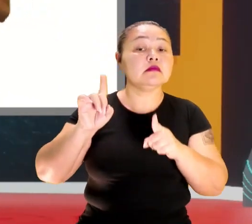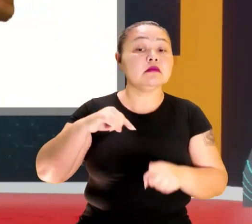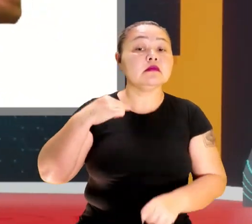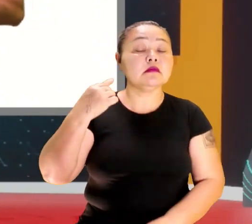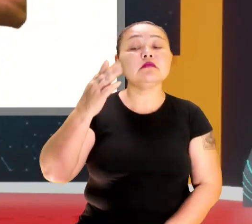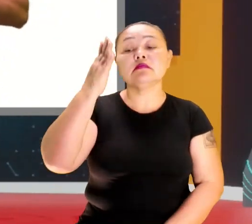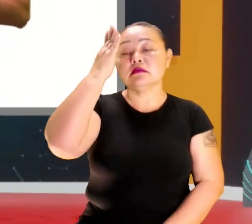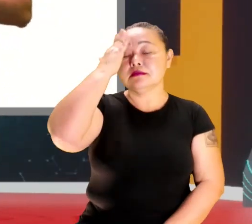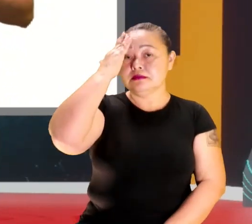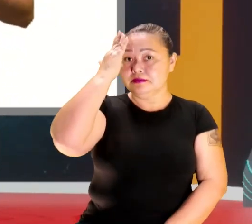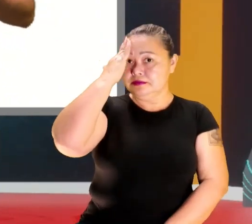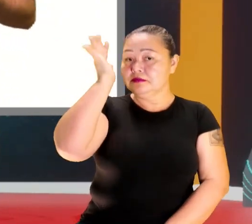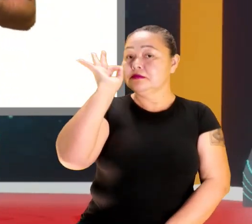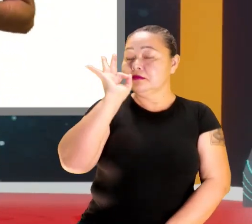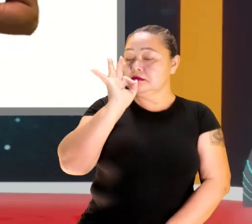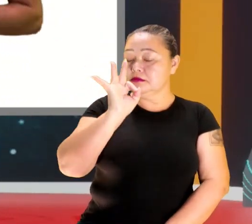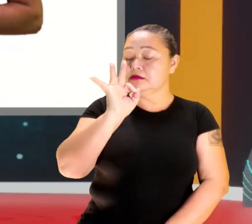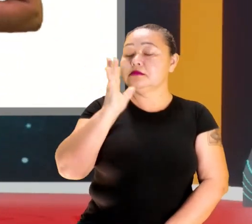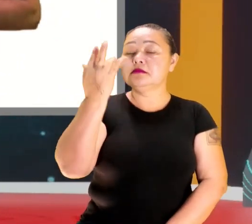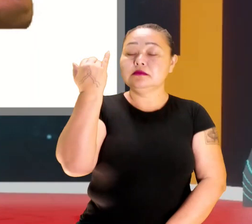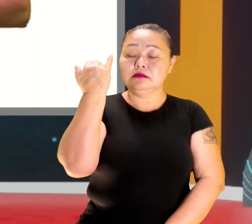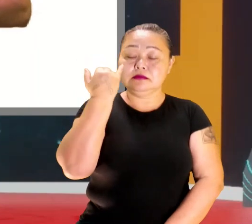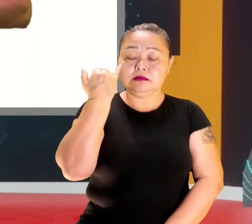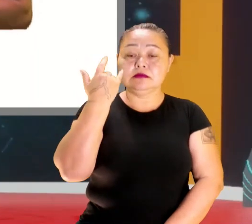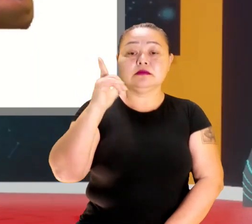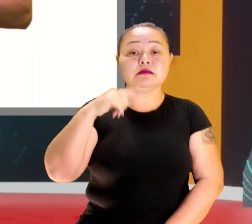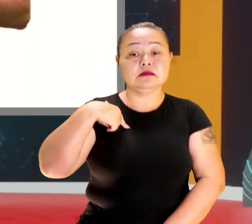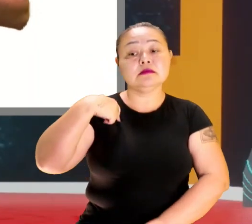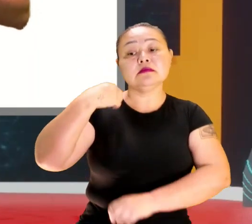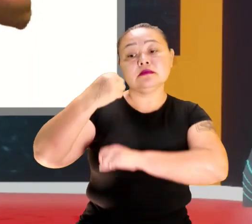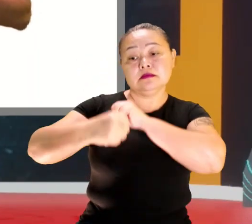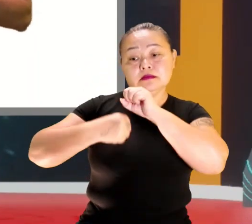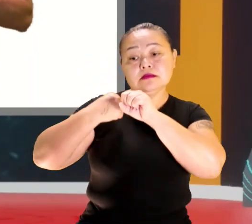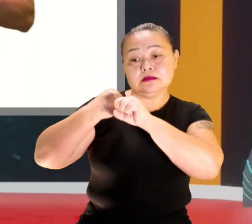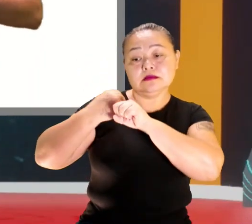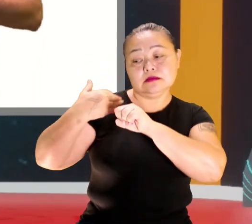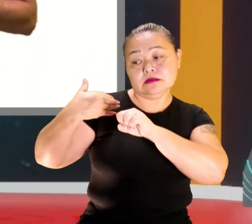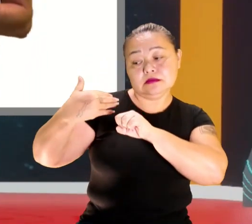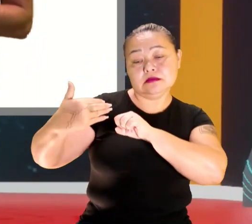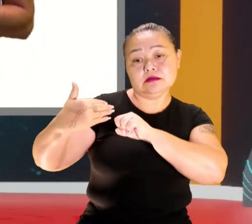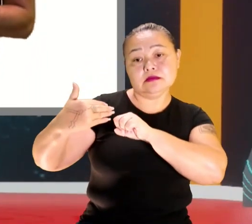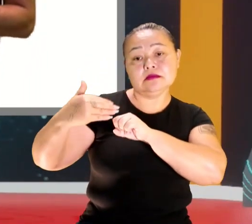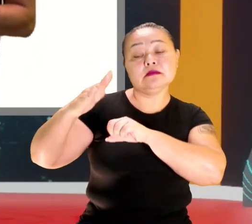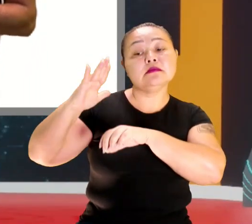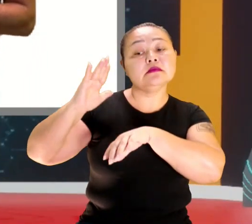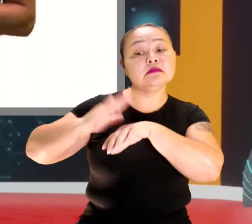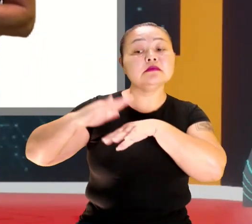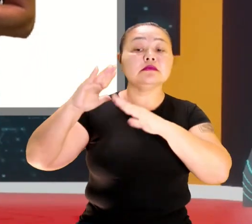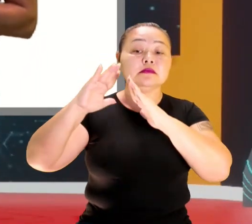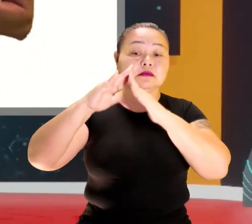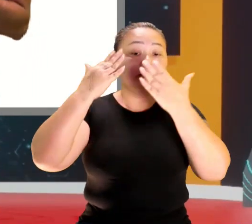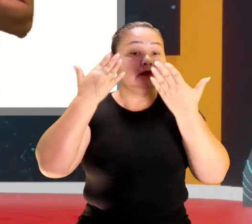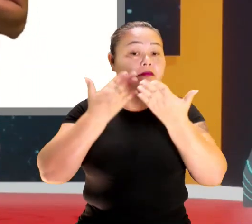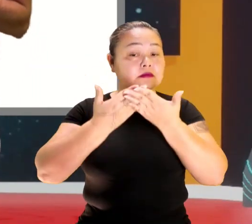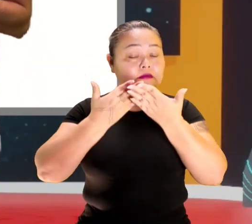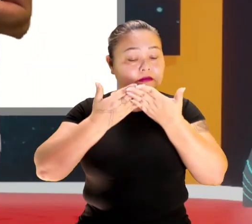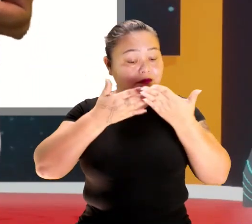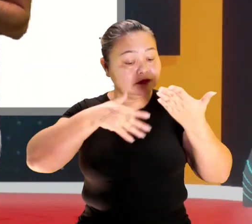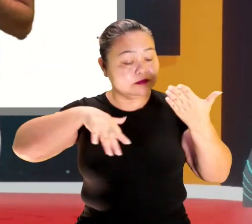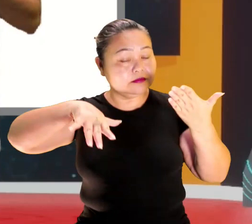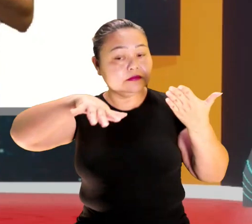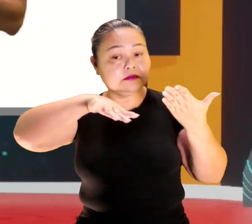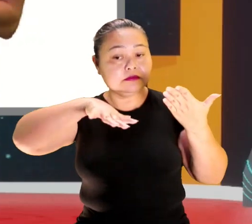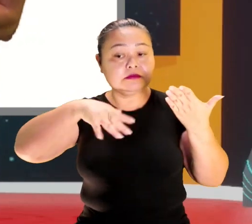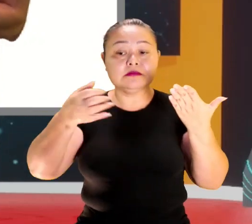temos certeza, foi uma informação que nos passaram no final do ano passado, é que mais uma escola, né, ali nessa região de